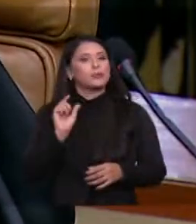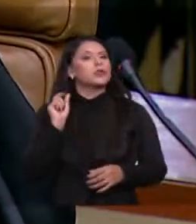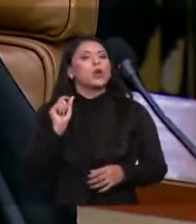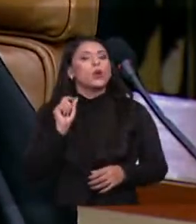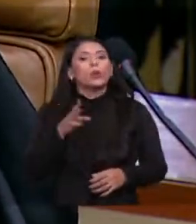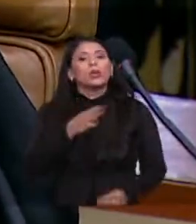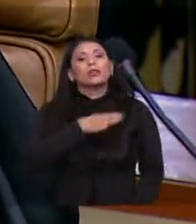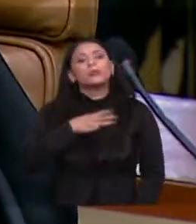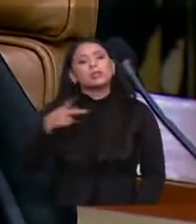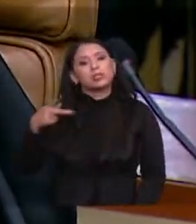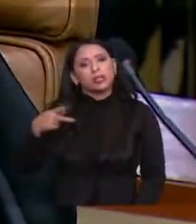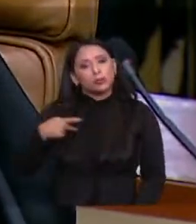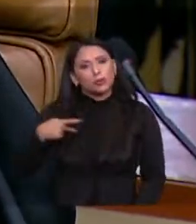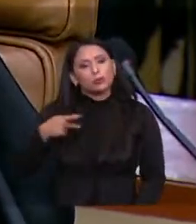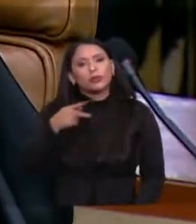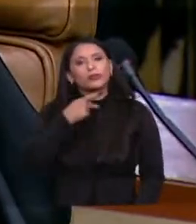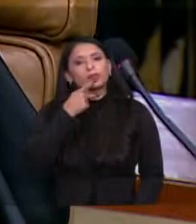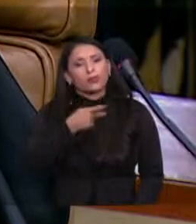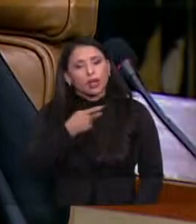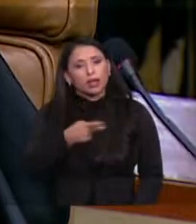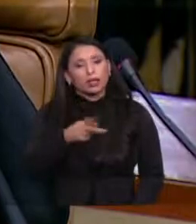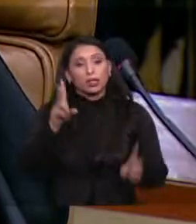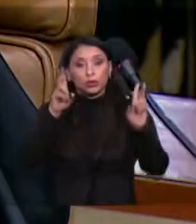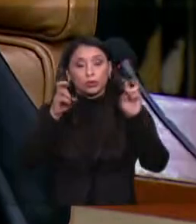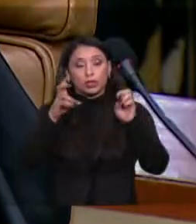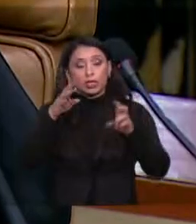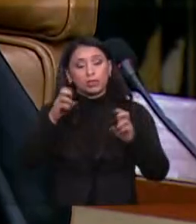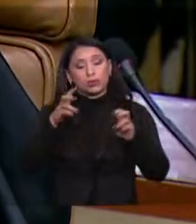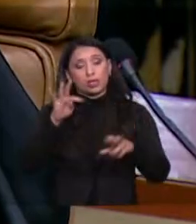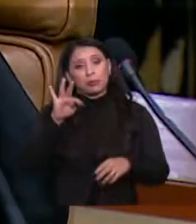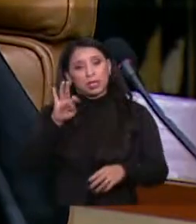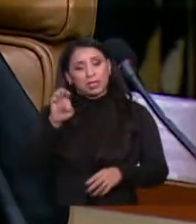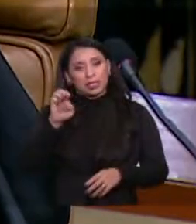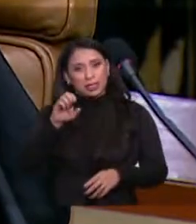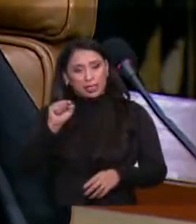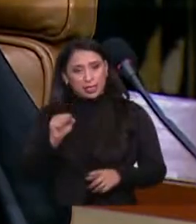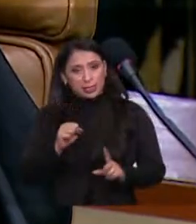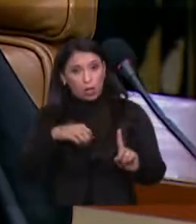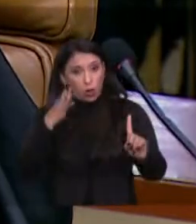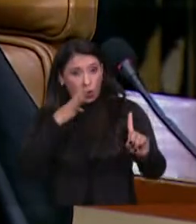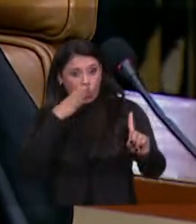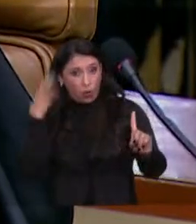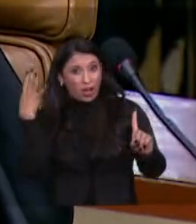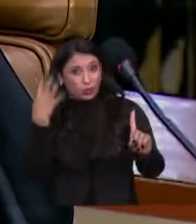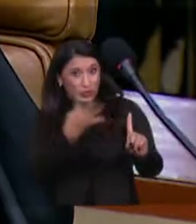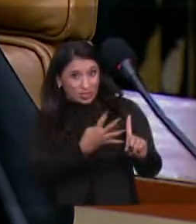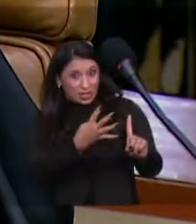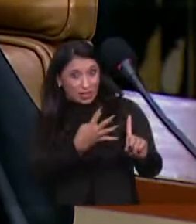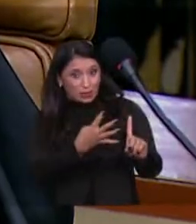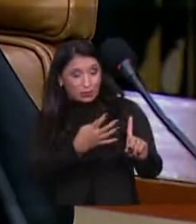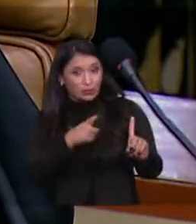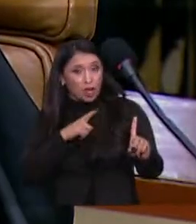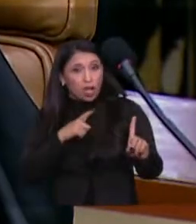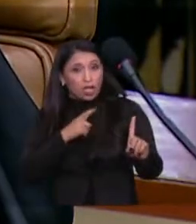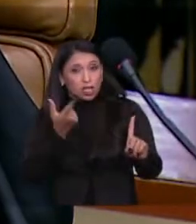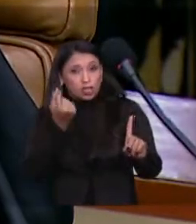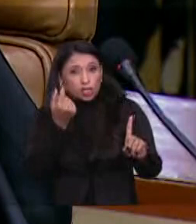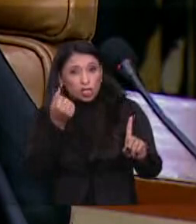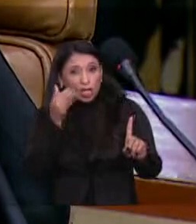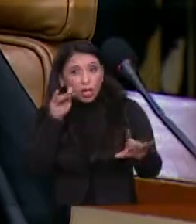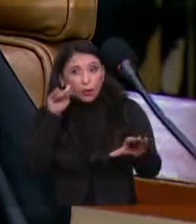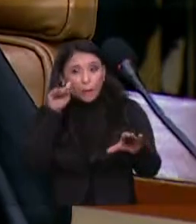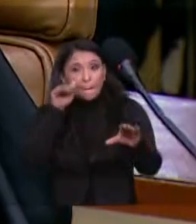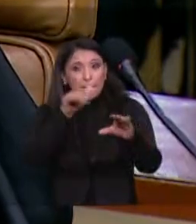diz o ministério público na tese acusatória diz que o acusado além de promover pessoalmente depois tem